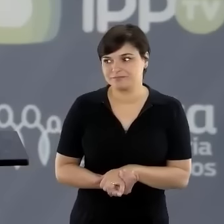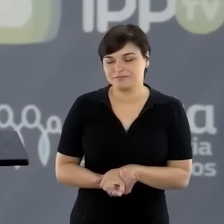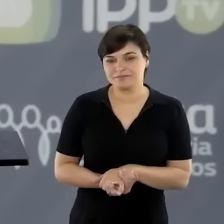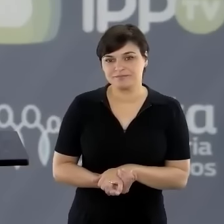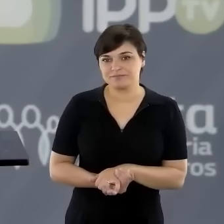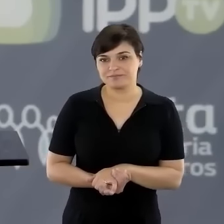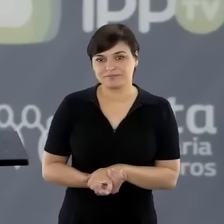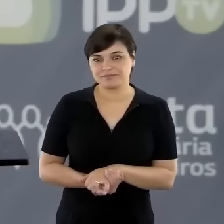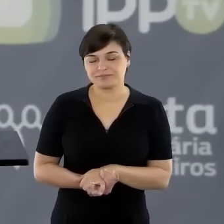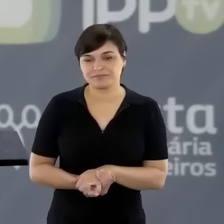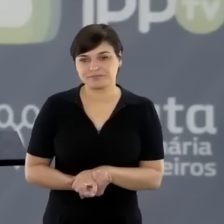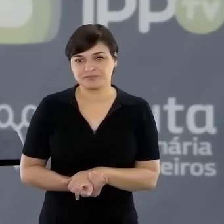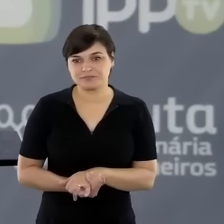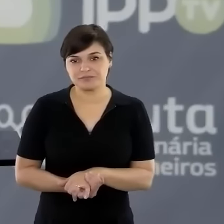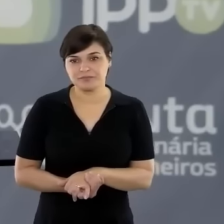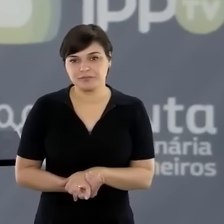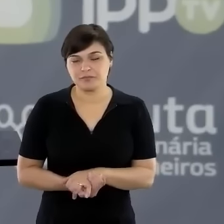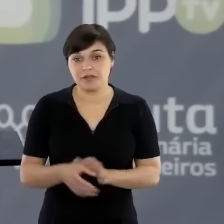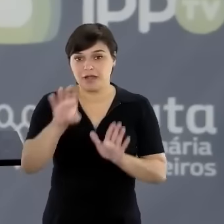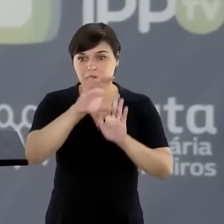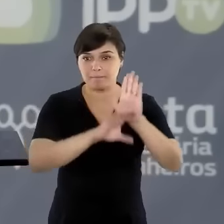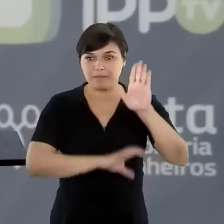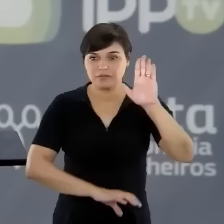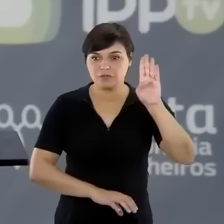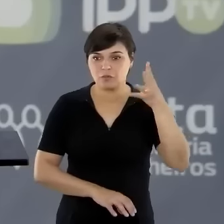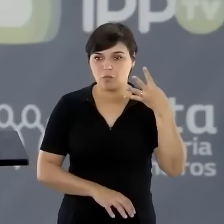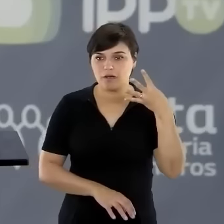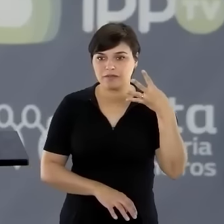Jonas Profeta Jonas Capítulo